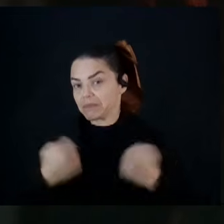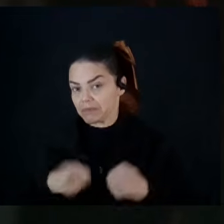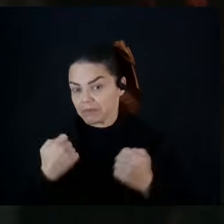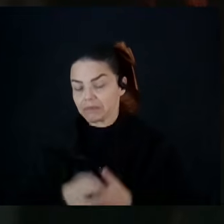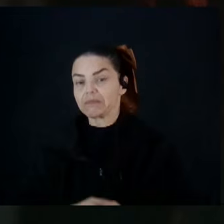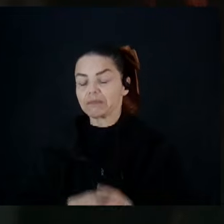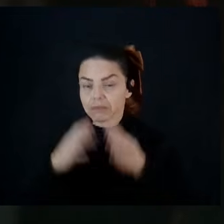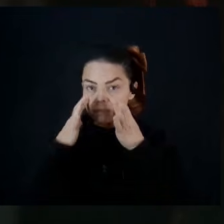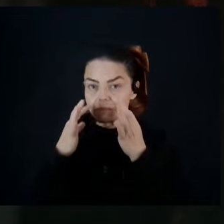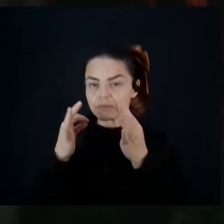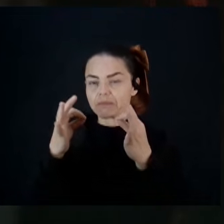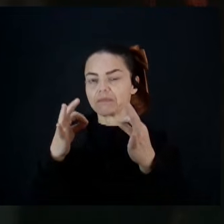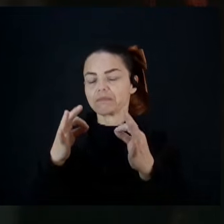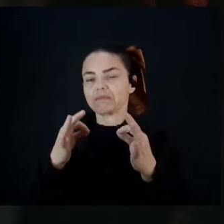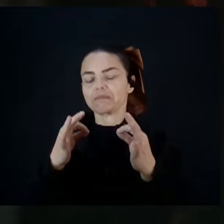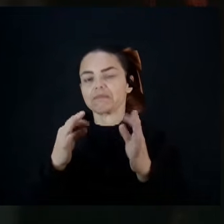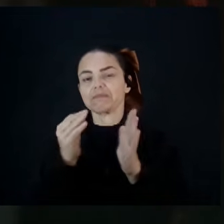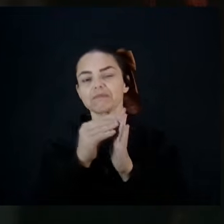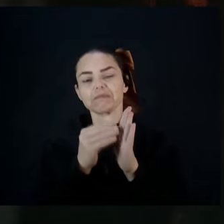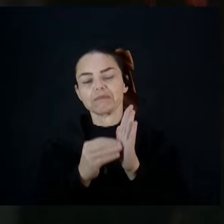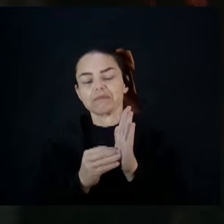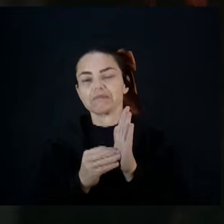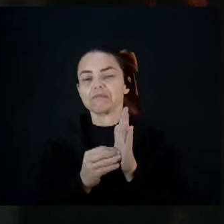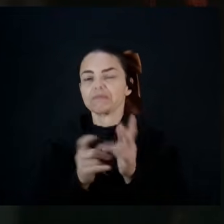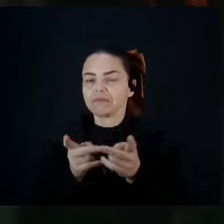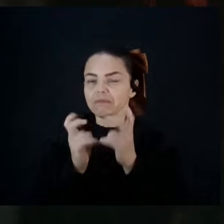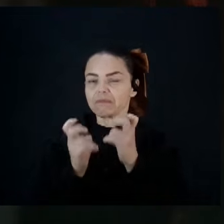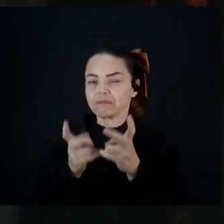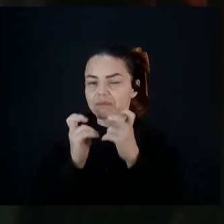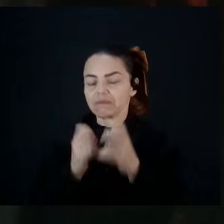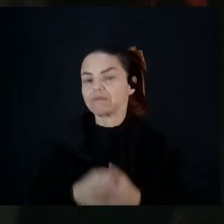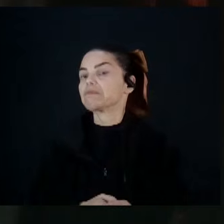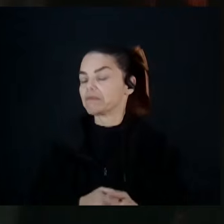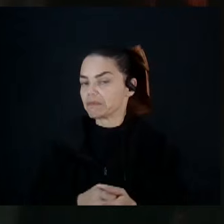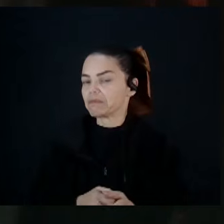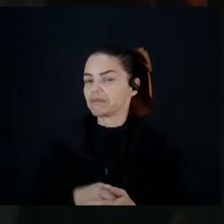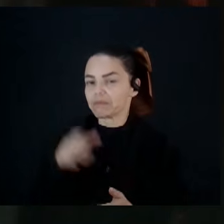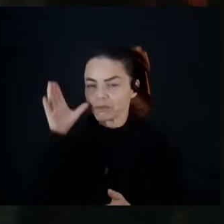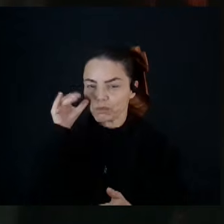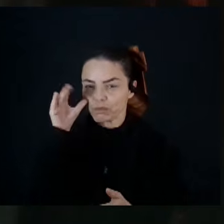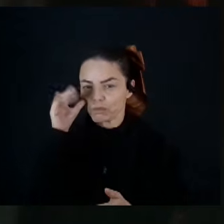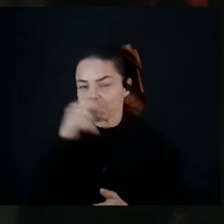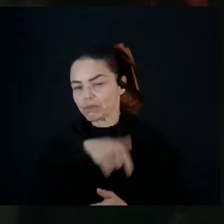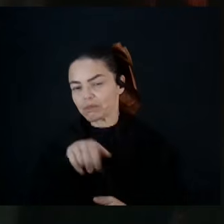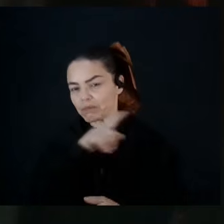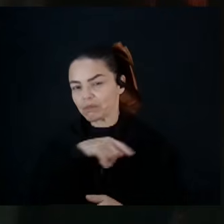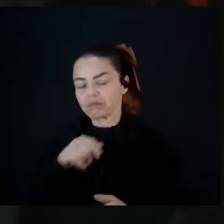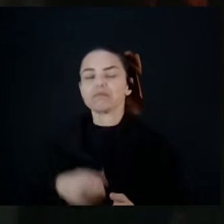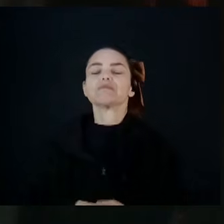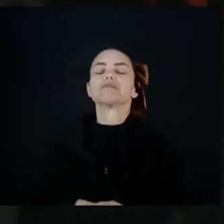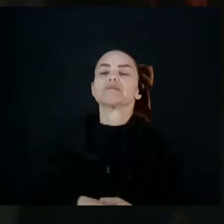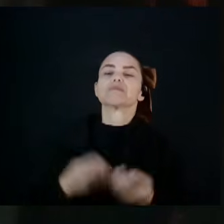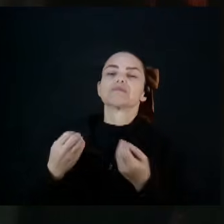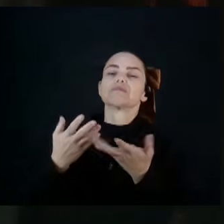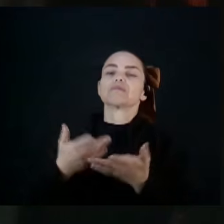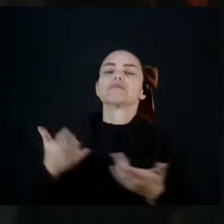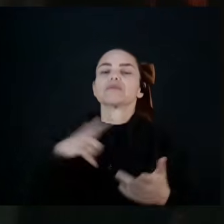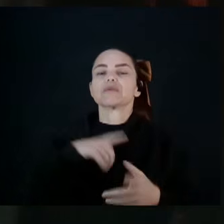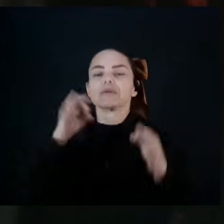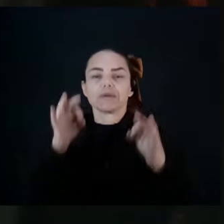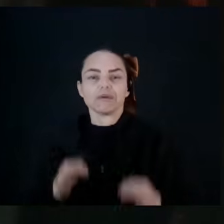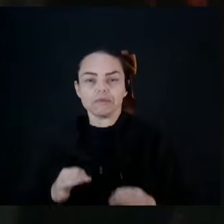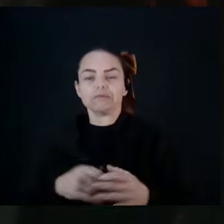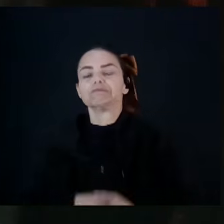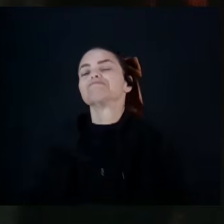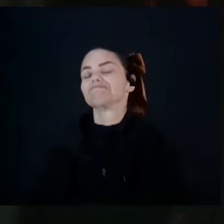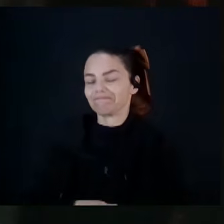sobre o conteúdo que você consome. Então, se você consome um conteúdo de qualidade, assim como esse que a gente entrega, pode ter certeza que vai te